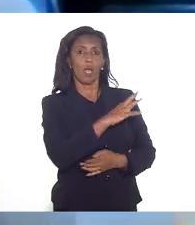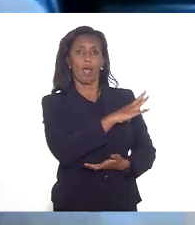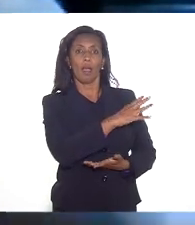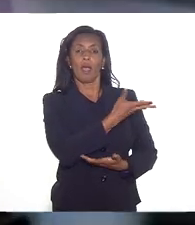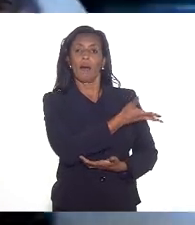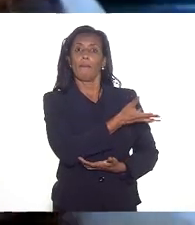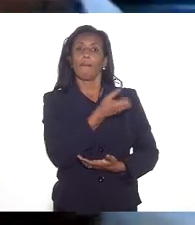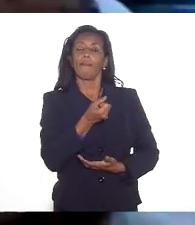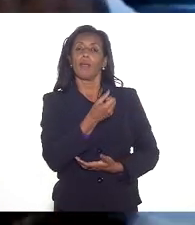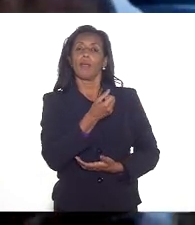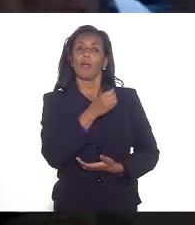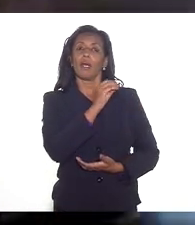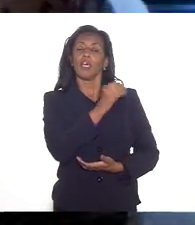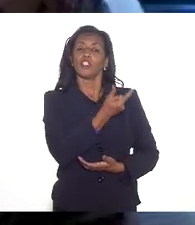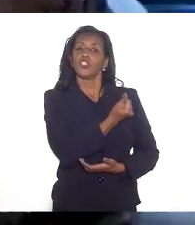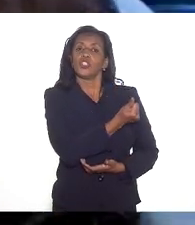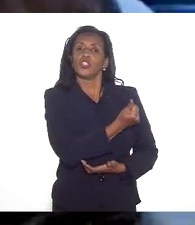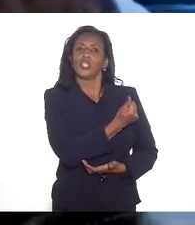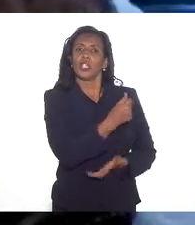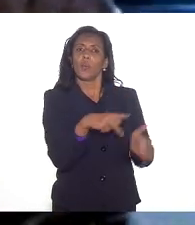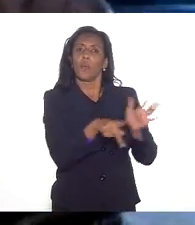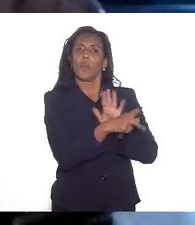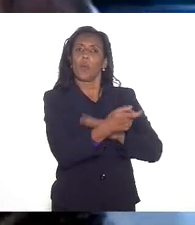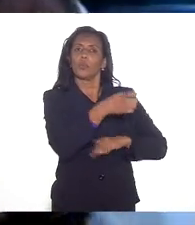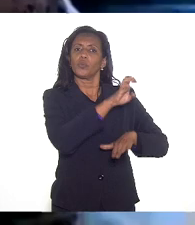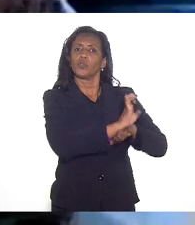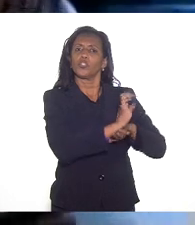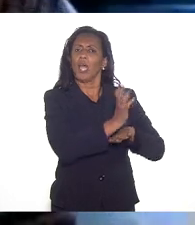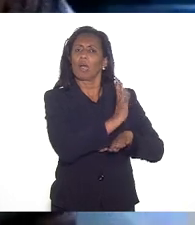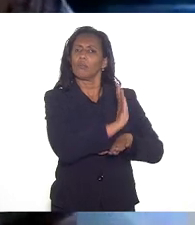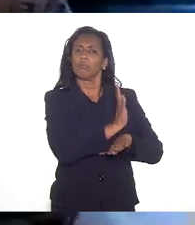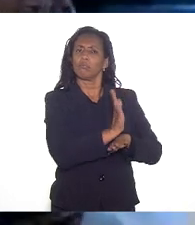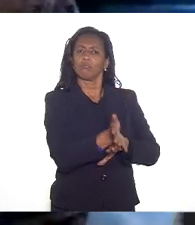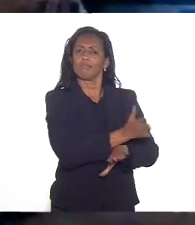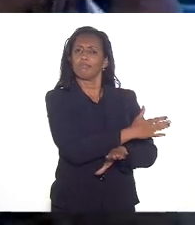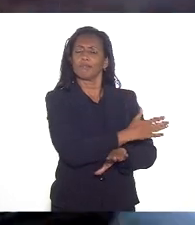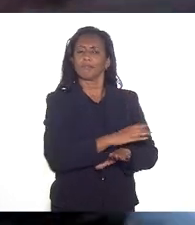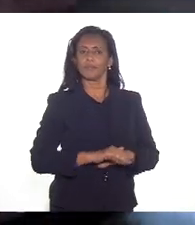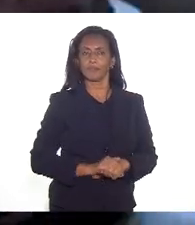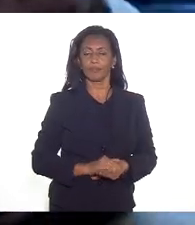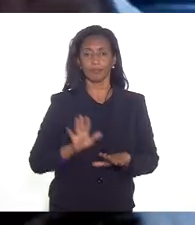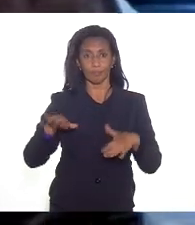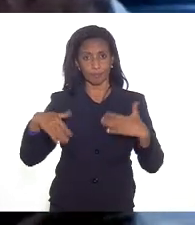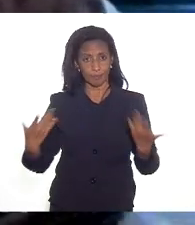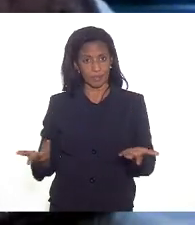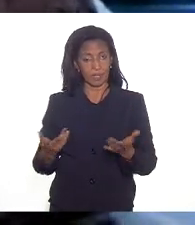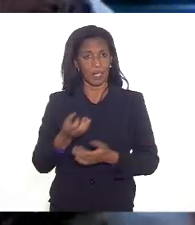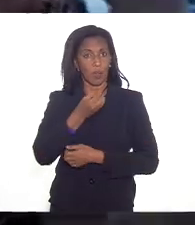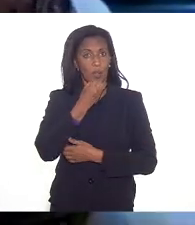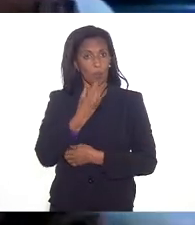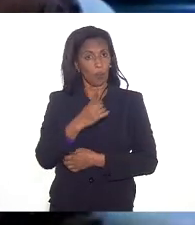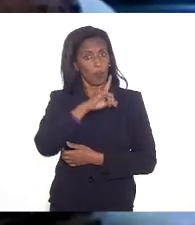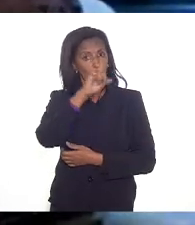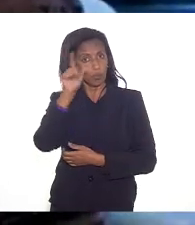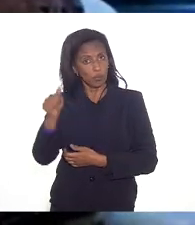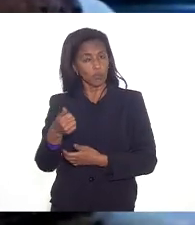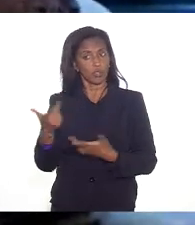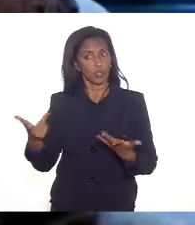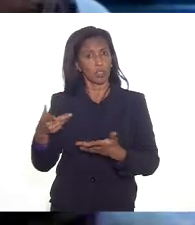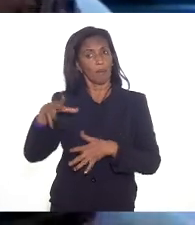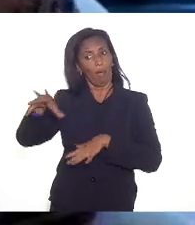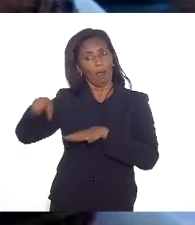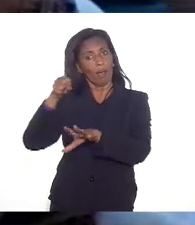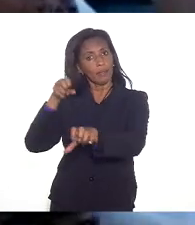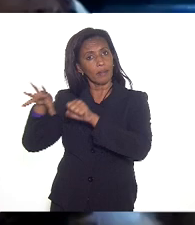pública usando verba dos próprios consumidores então é um bom dia para os